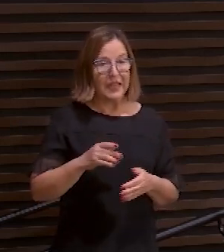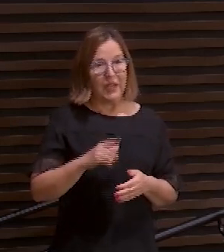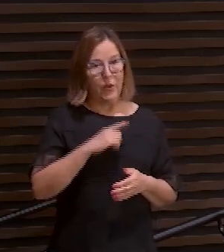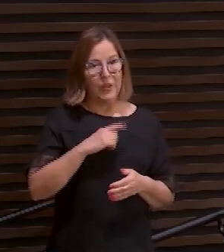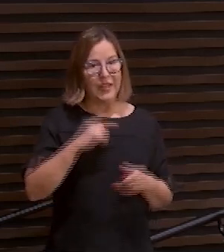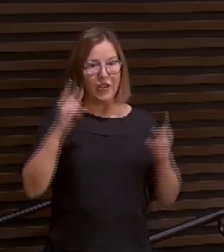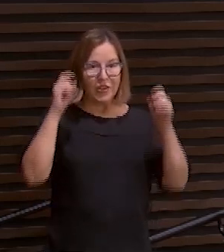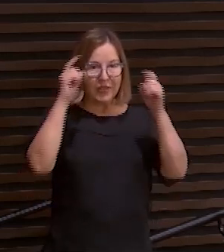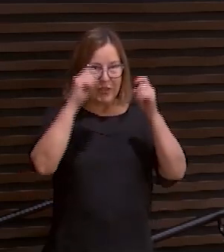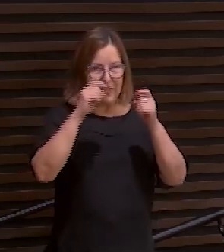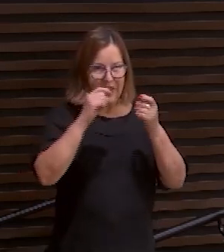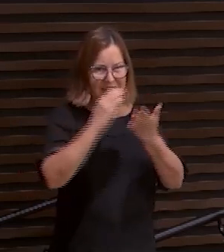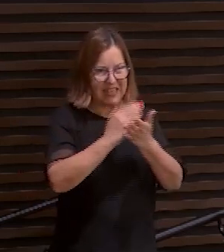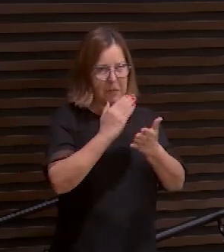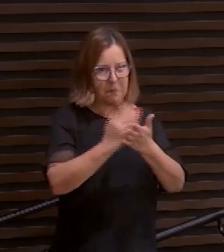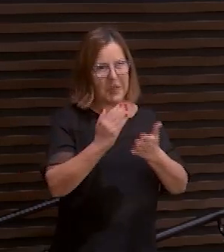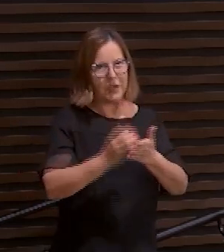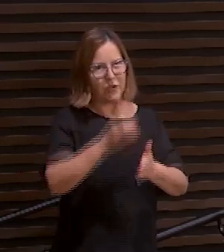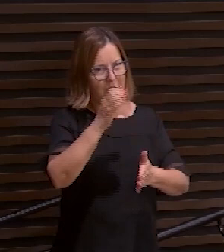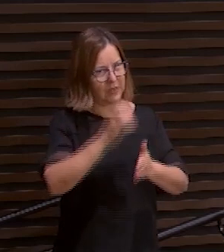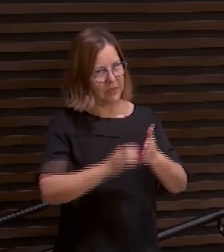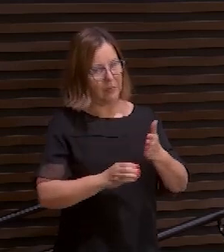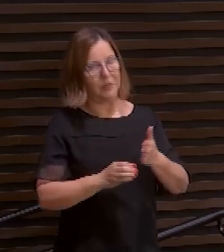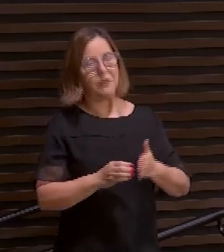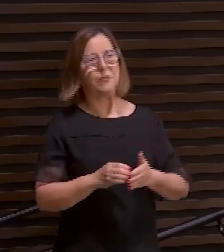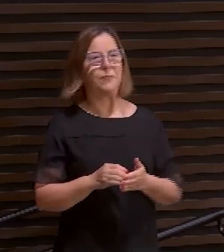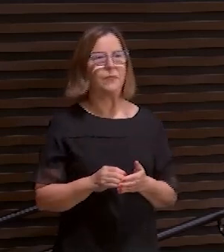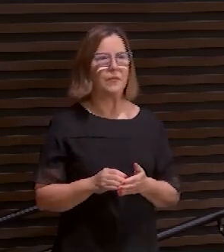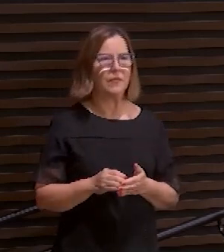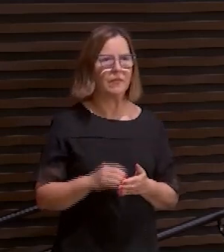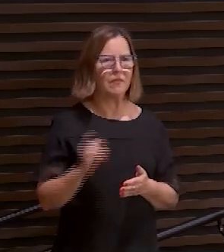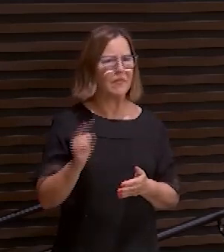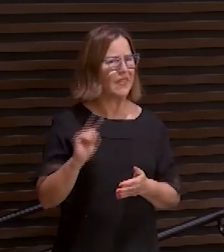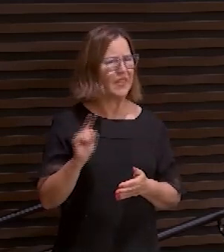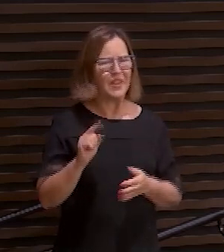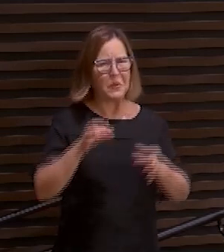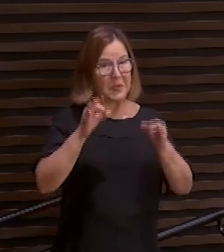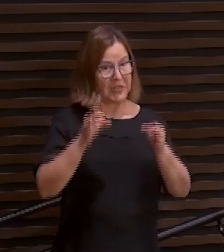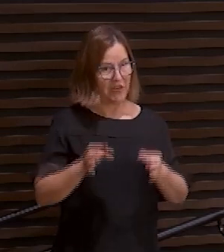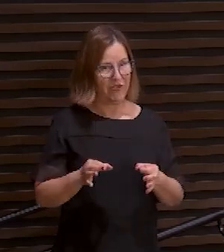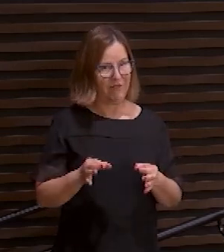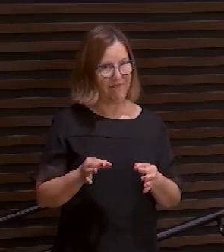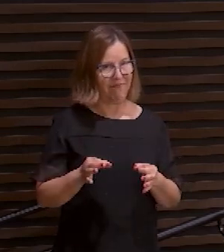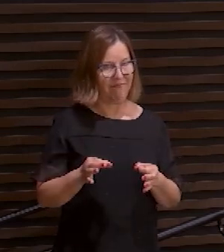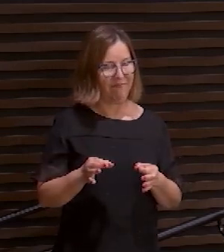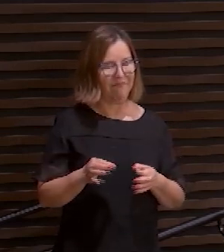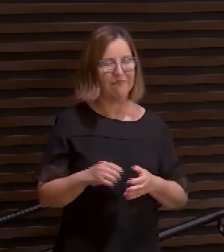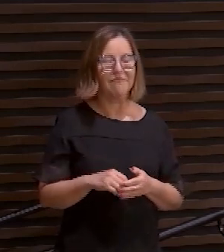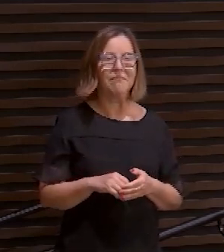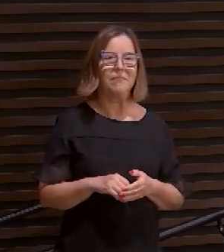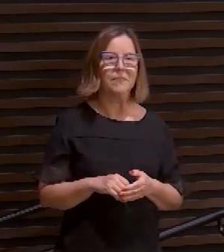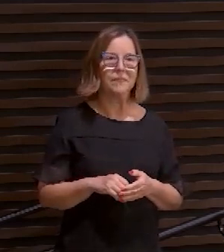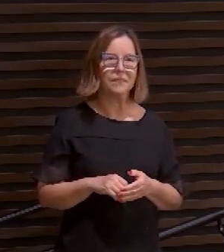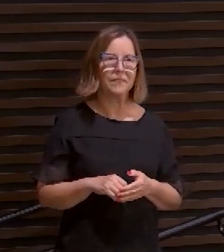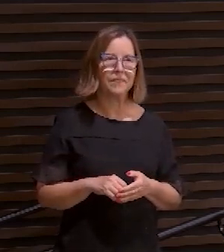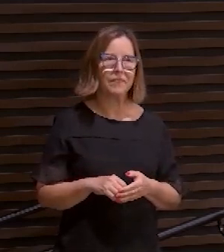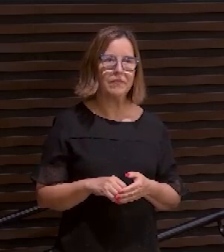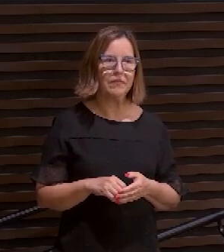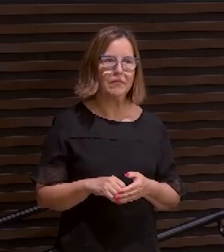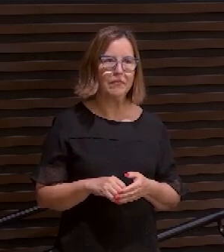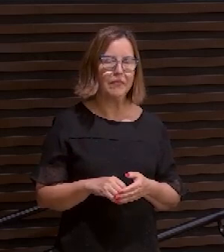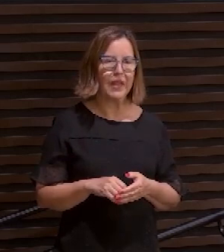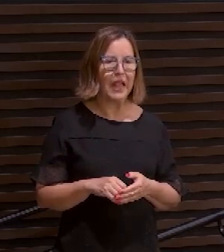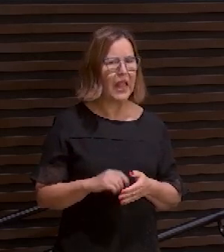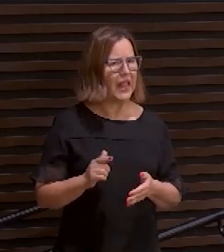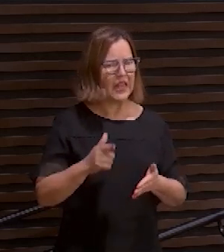divisões. As divisões, elas não são precisas. Nem os capítulos,